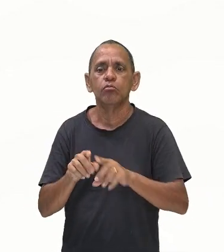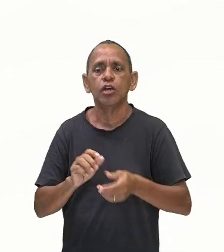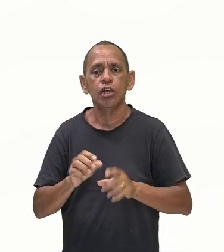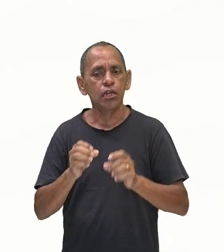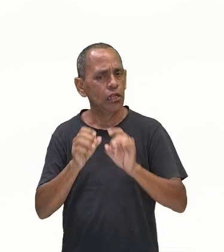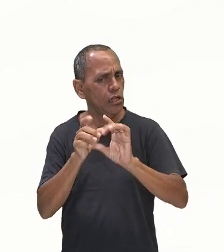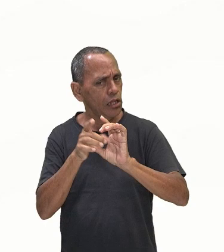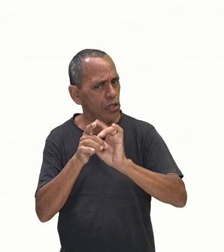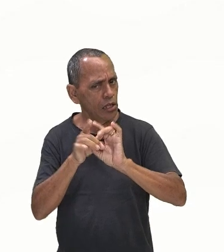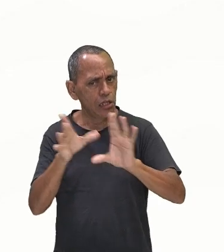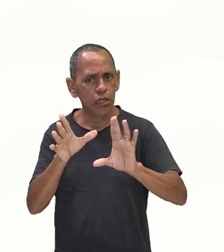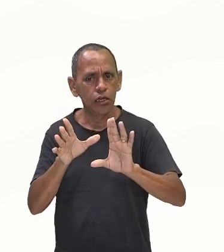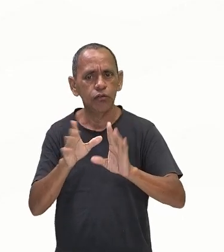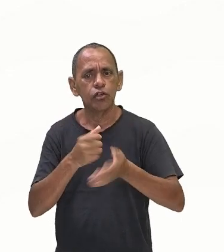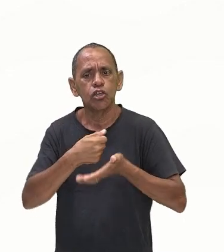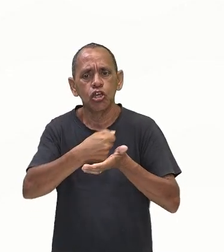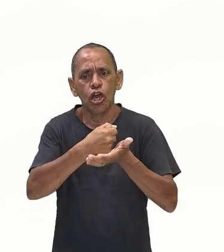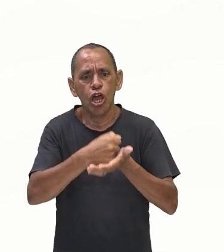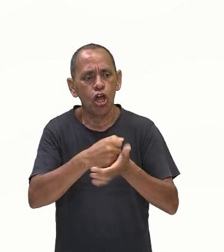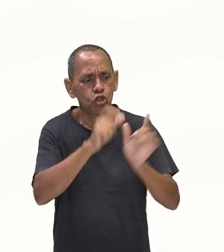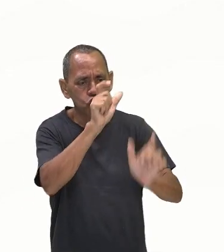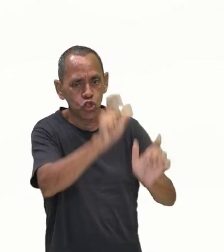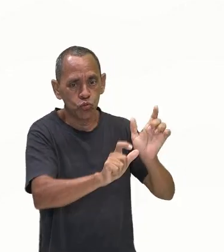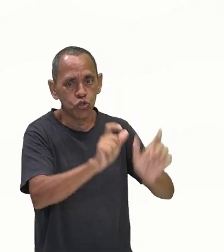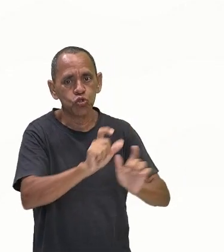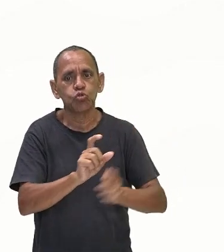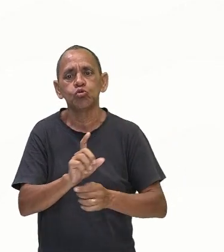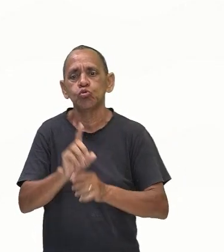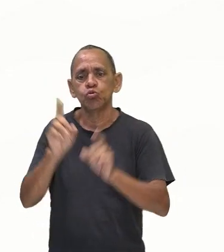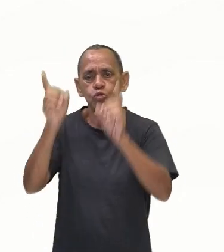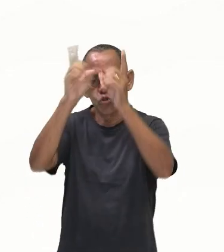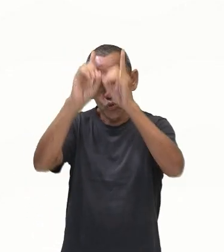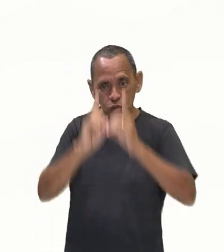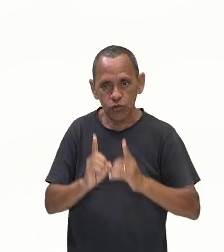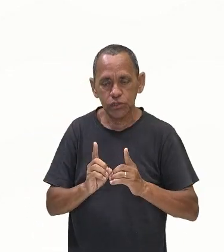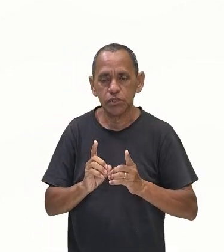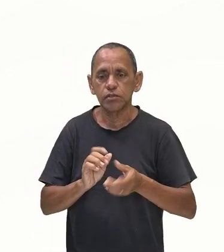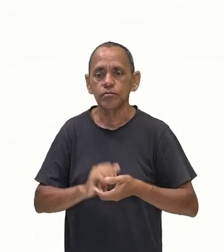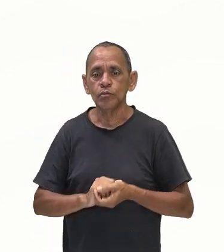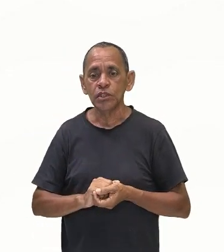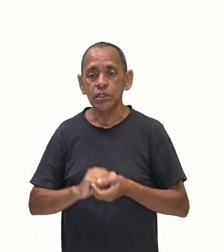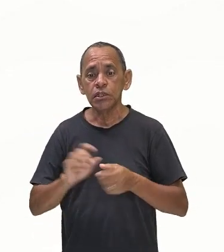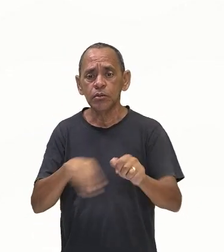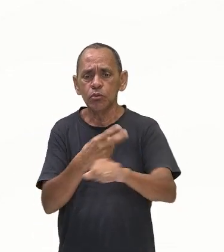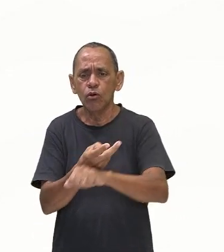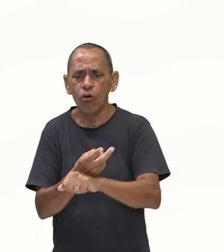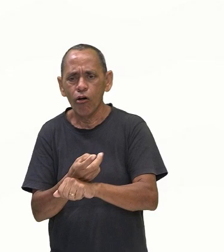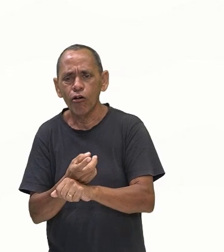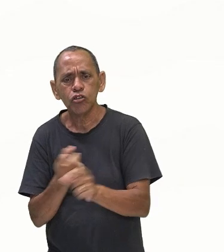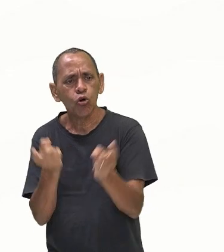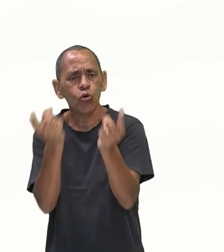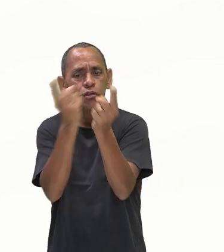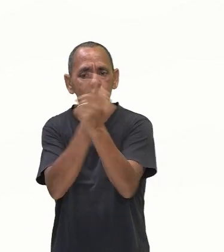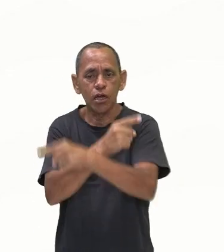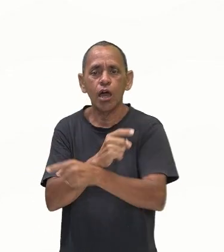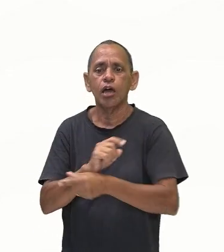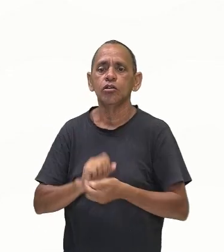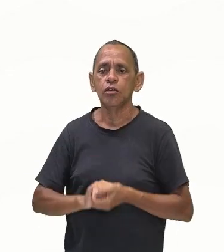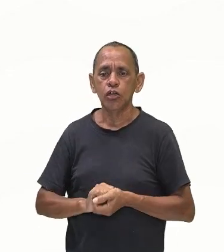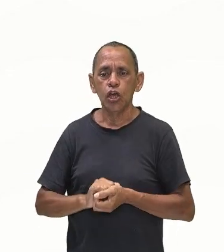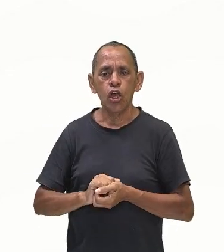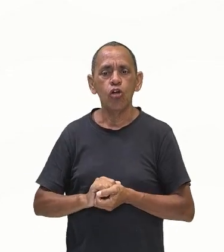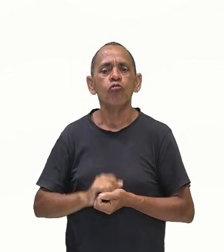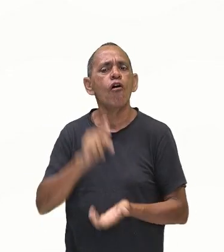educacional brasileira, nós temos o que aí? O não cumprimento desse direito, beleza? Agora eu quero que vocês